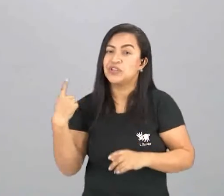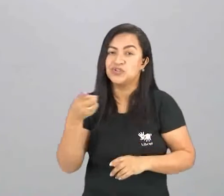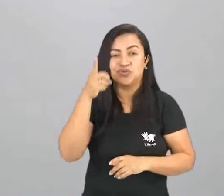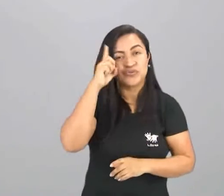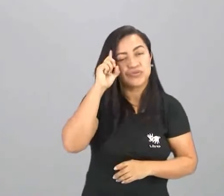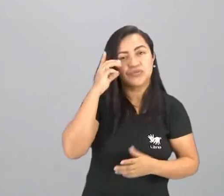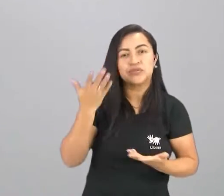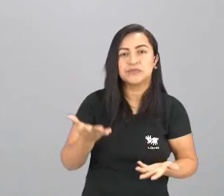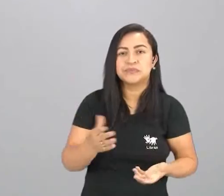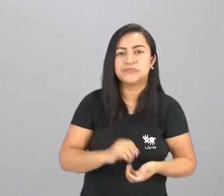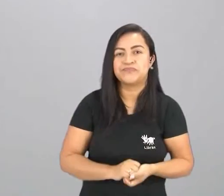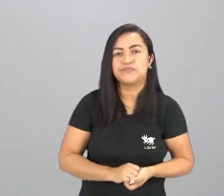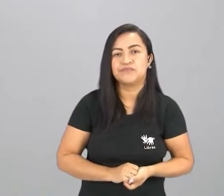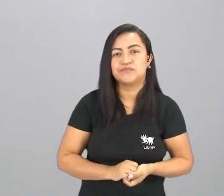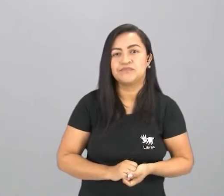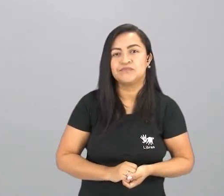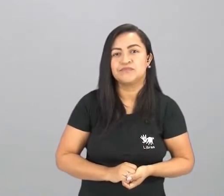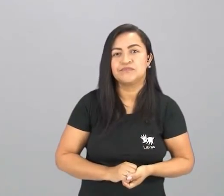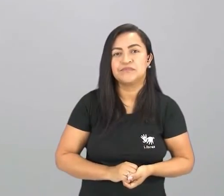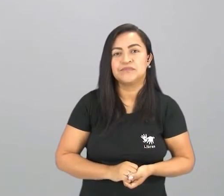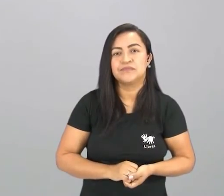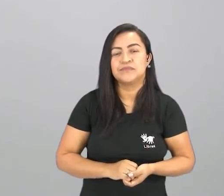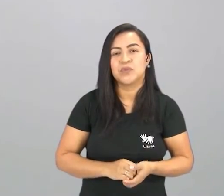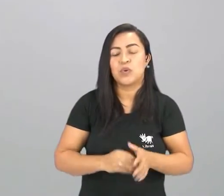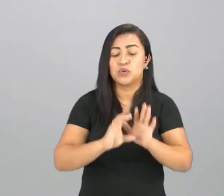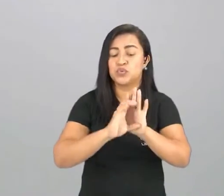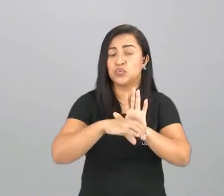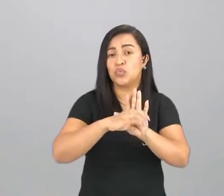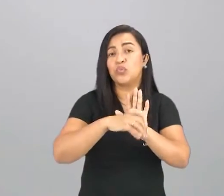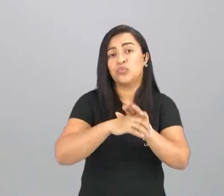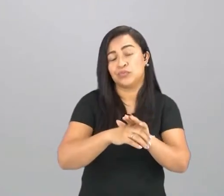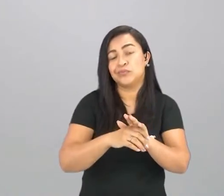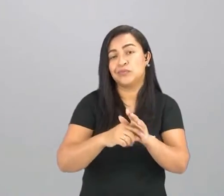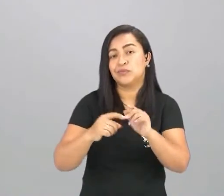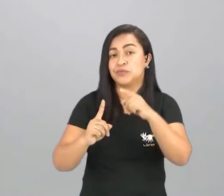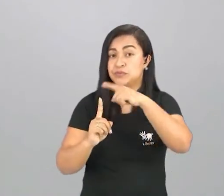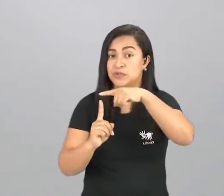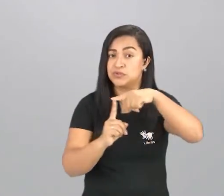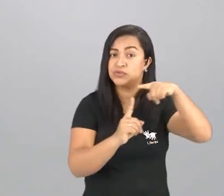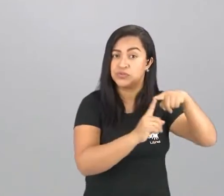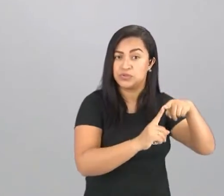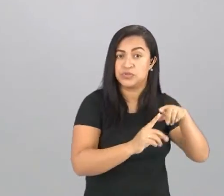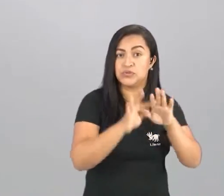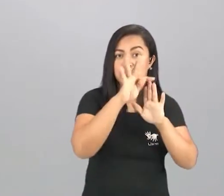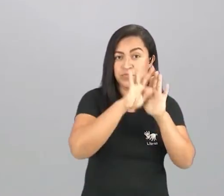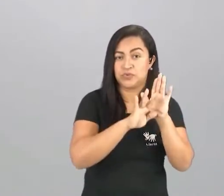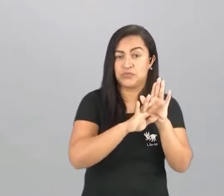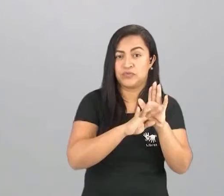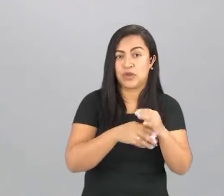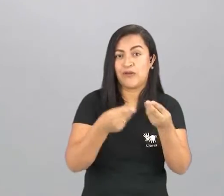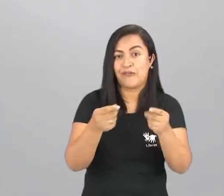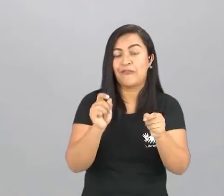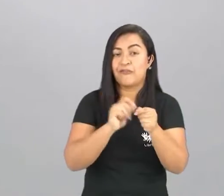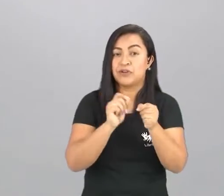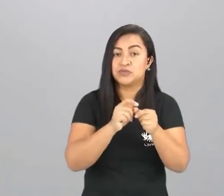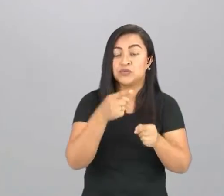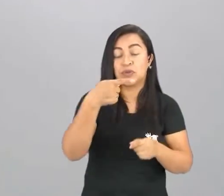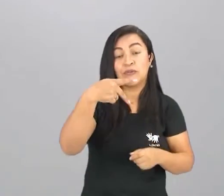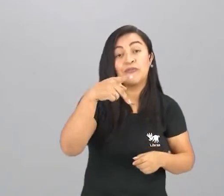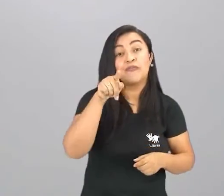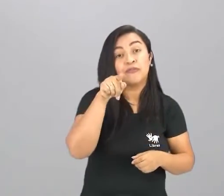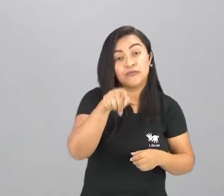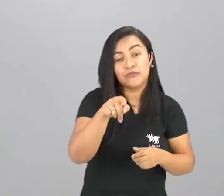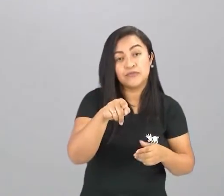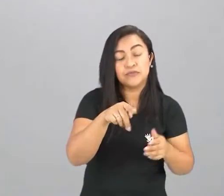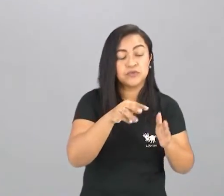a definição de tipo textual, como dito no início dessa aula, tem a ideia de fazer com que você, leitor, compreenda